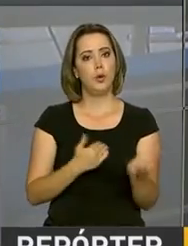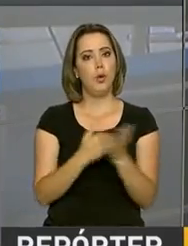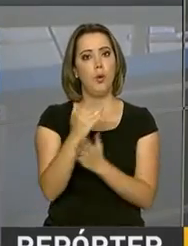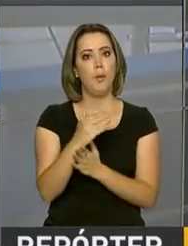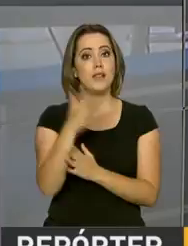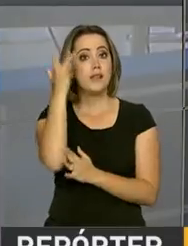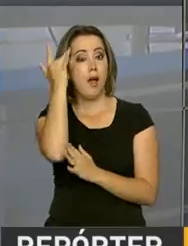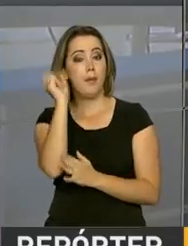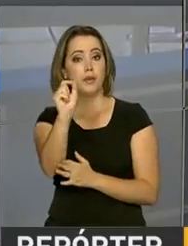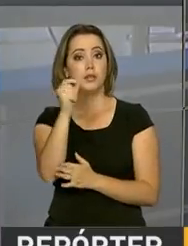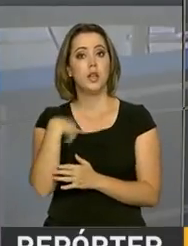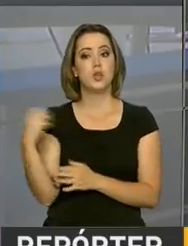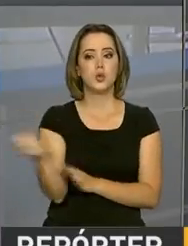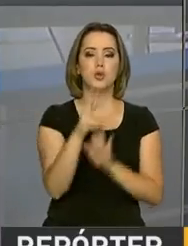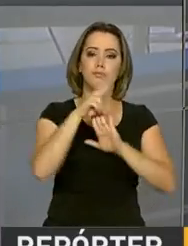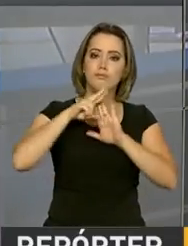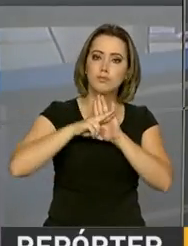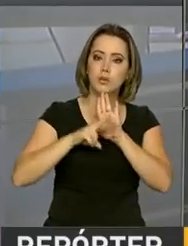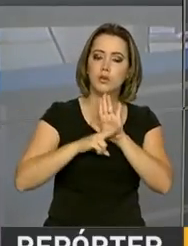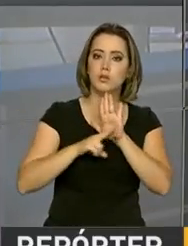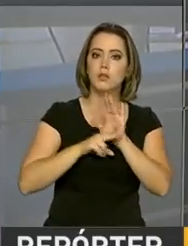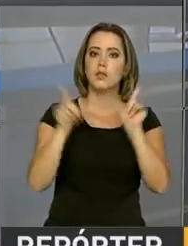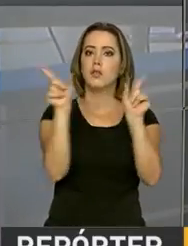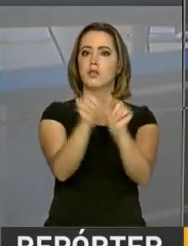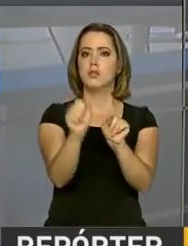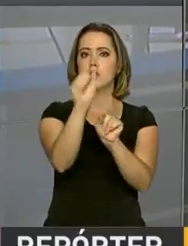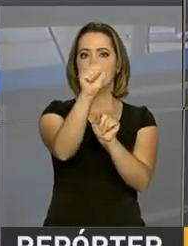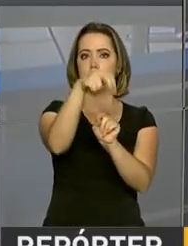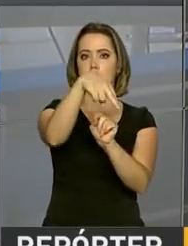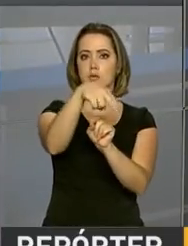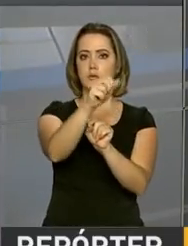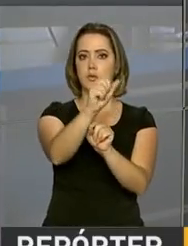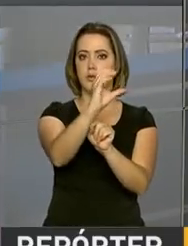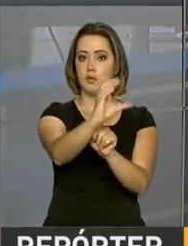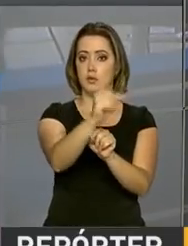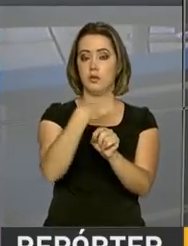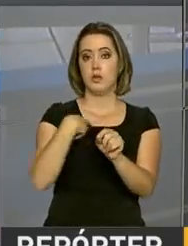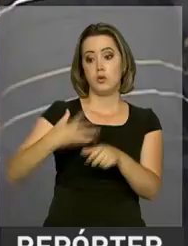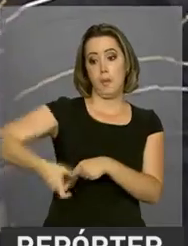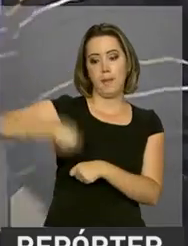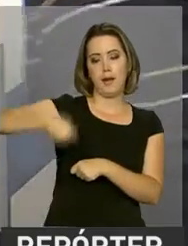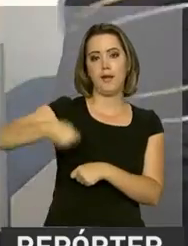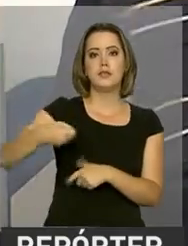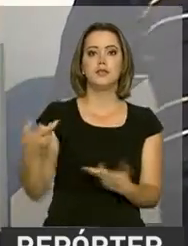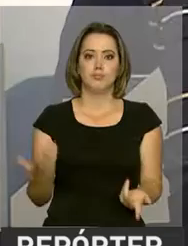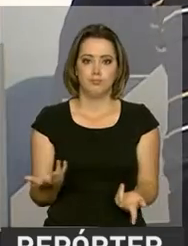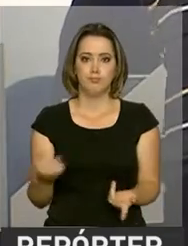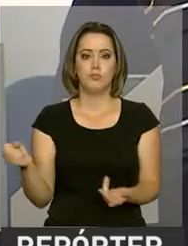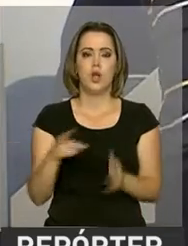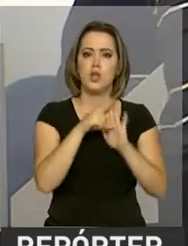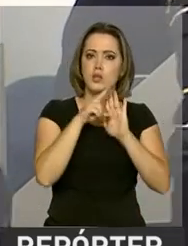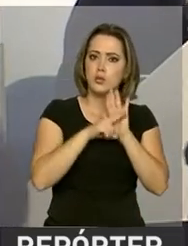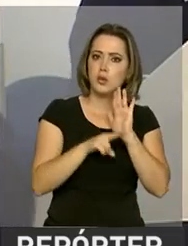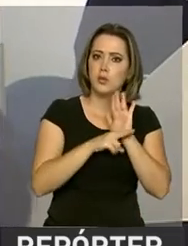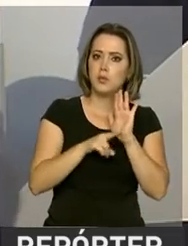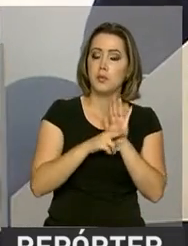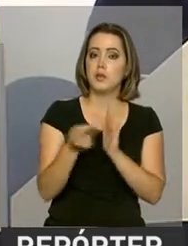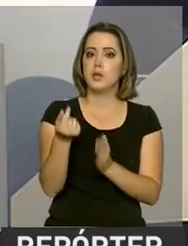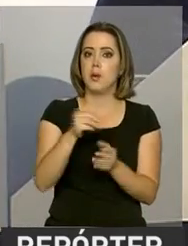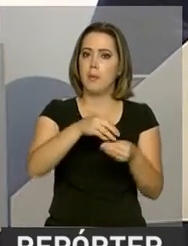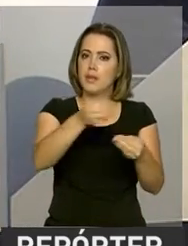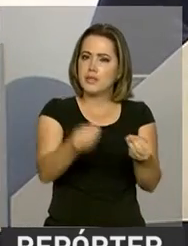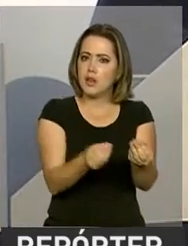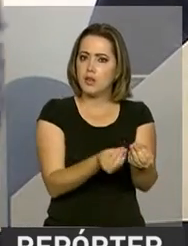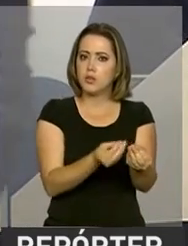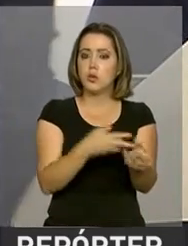valer amanhã as novas regras da anac sobre cobrança de embarque de bagagens as normas valem para passagens compradas